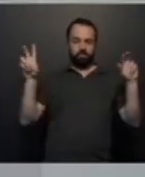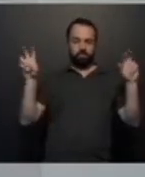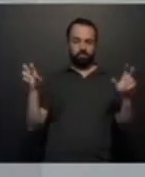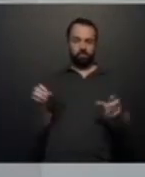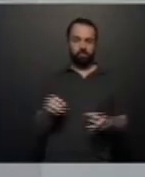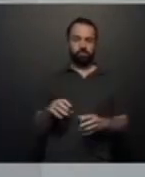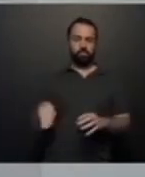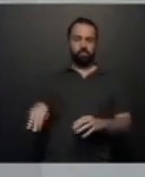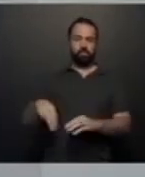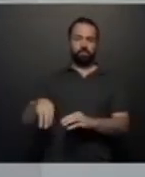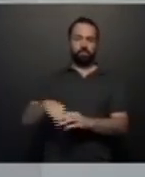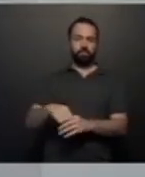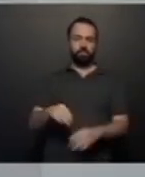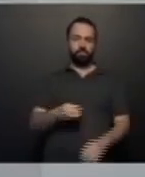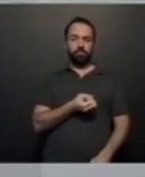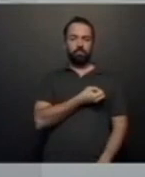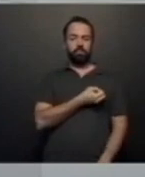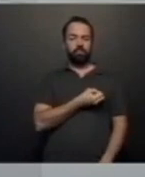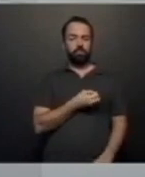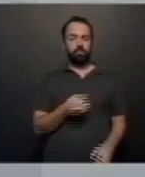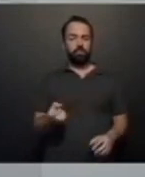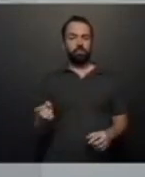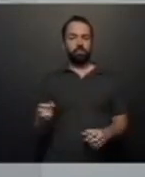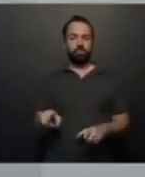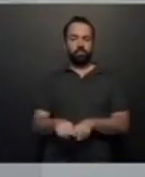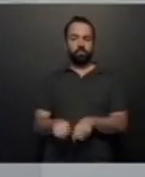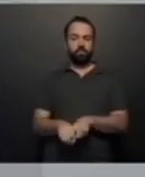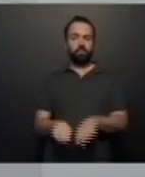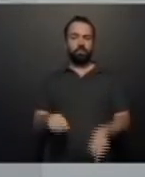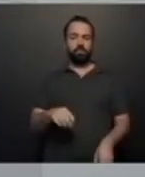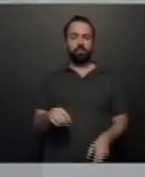numéricos e os números e a computação.